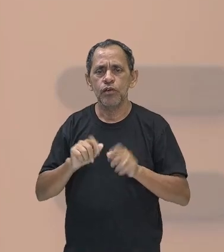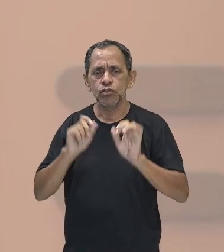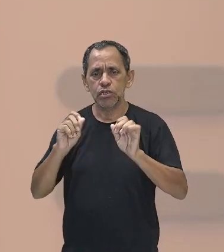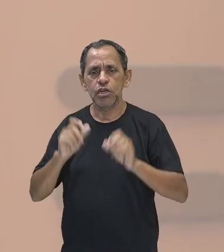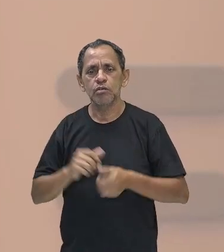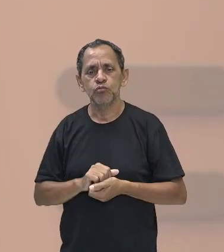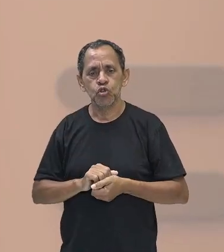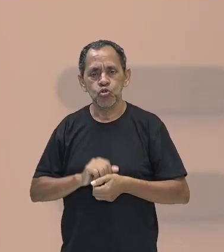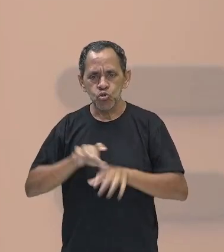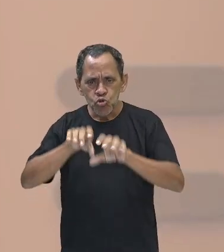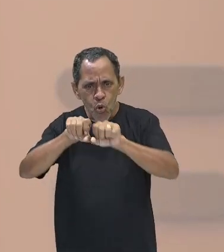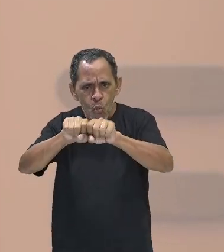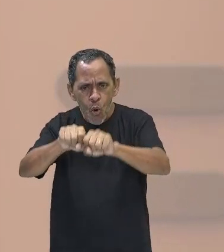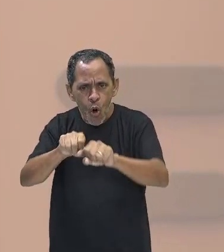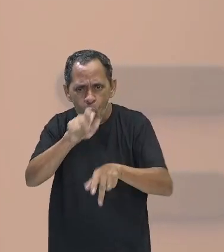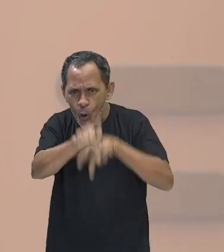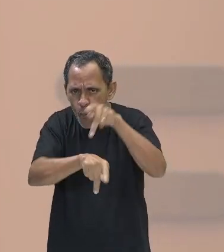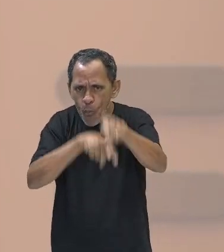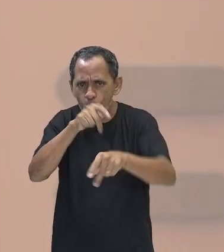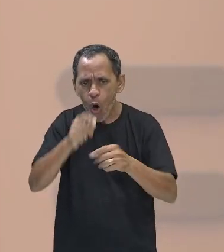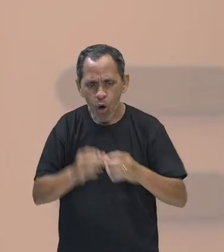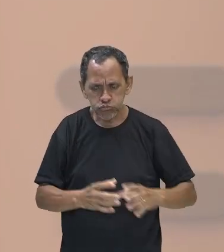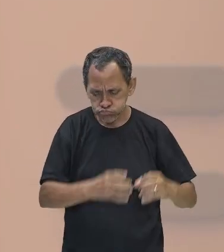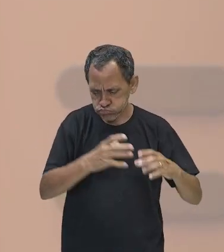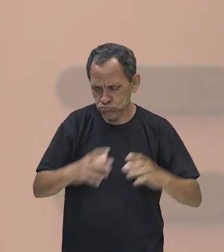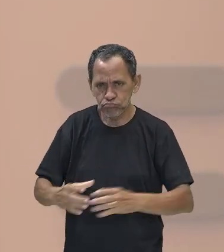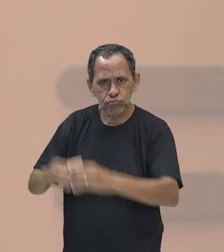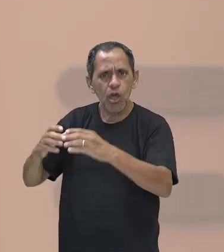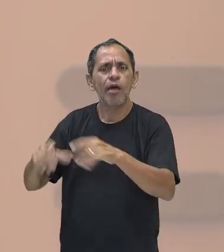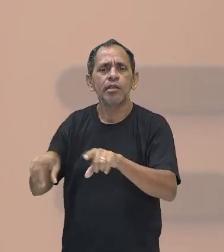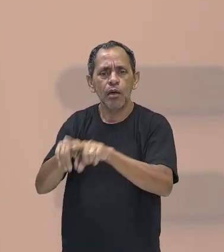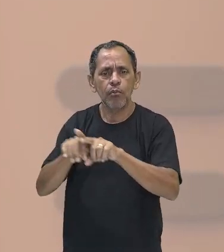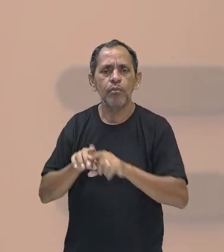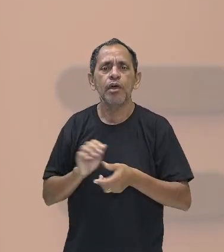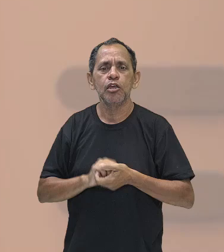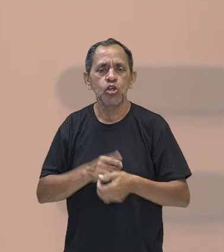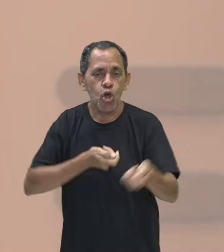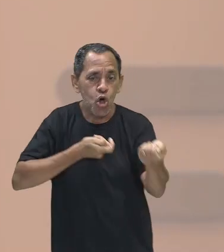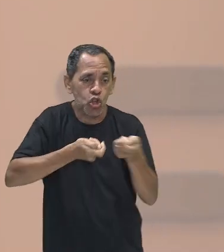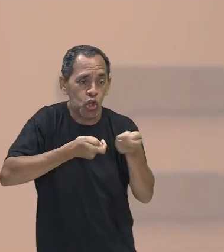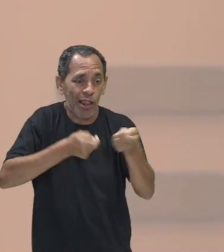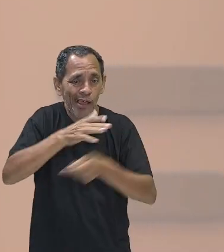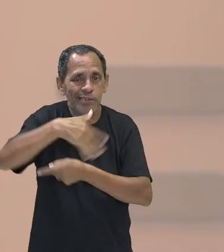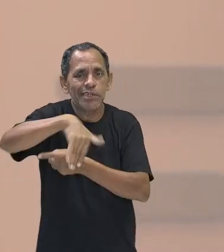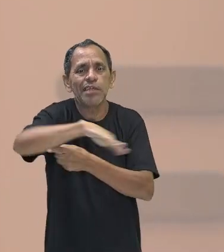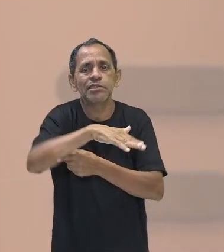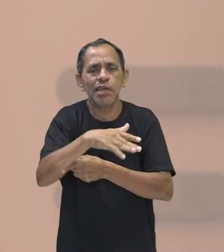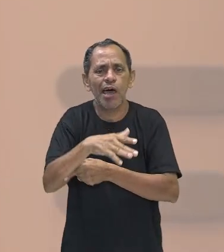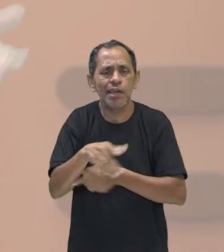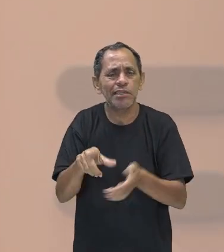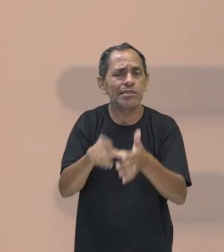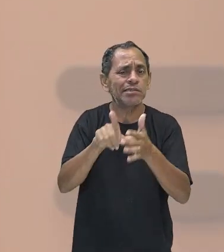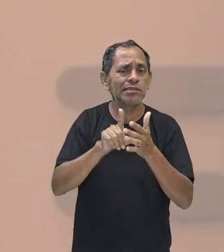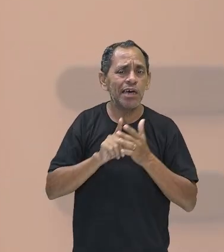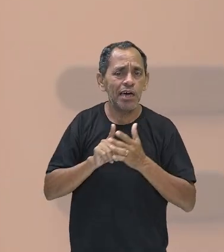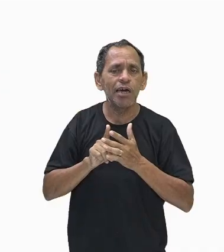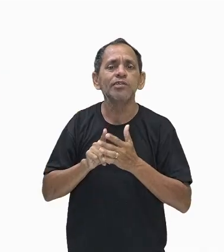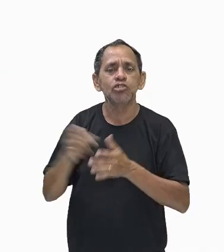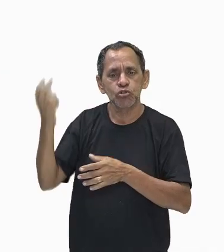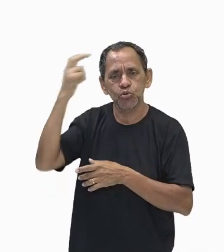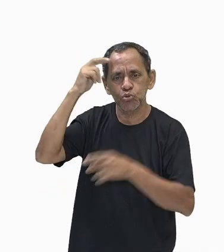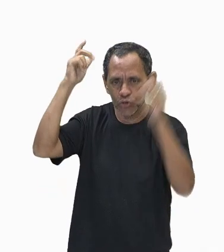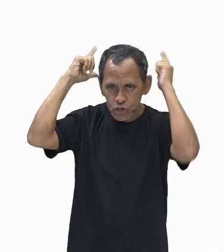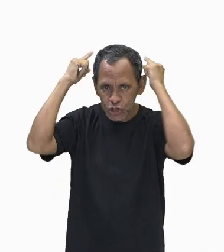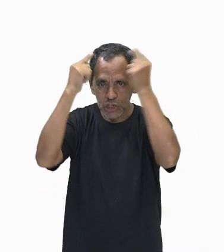povos macedônicos fizeram e dominaram aí, né, essas áreas que eram antes aí da cultura